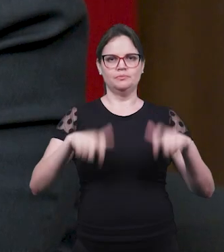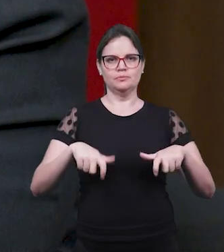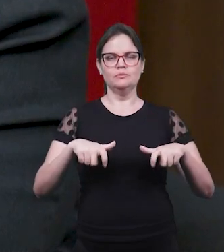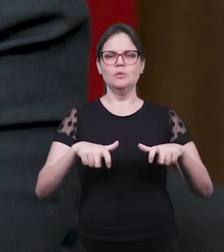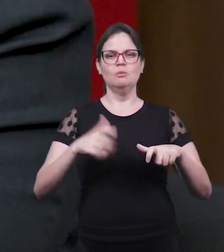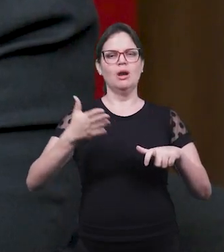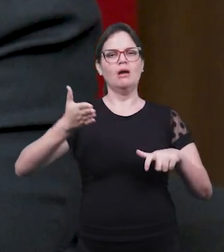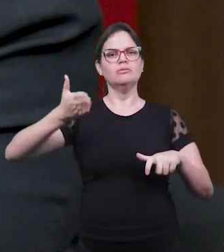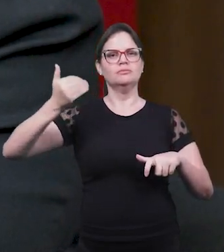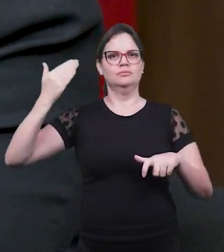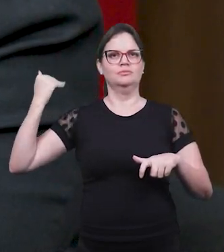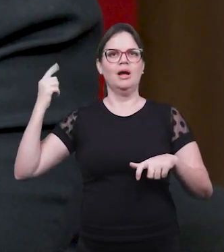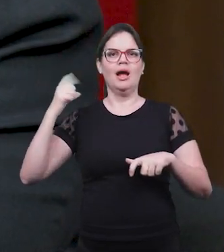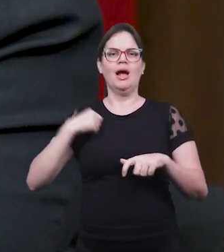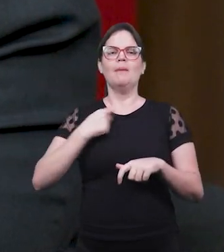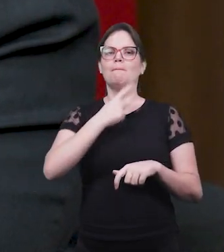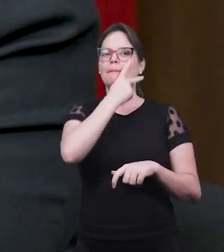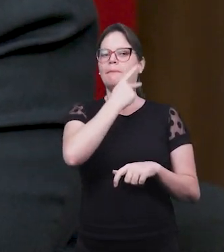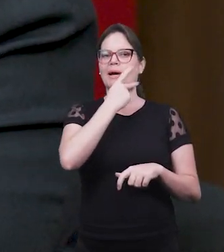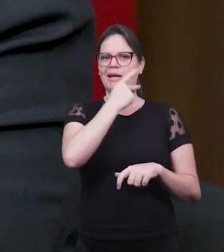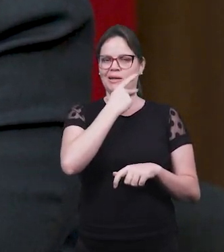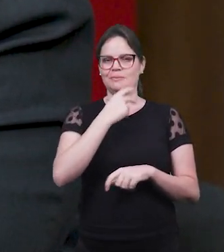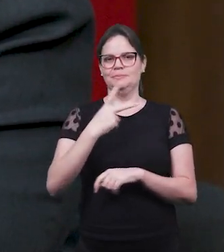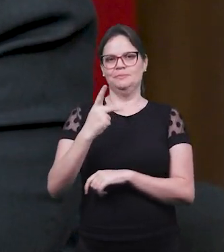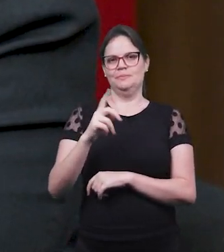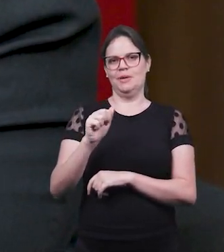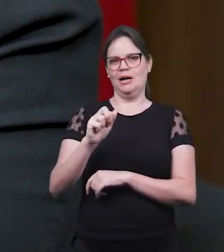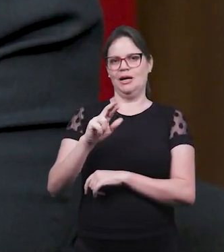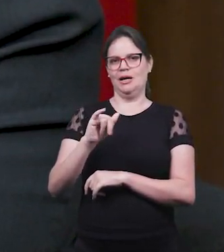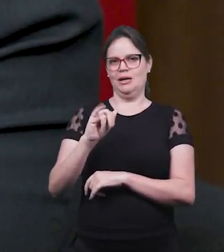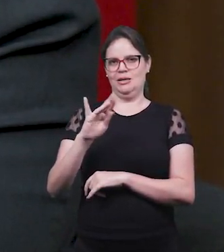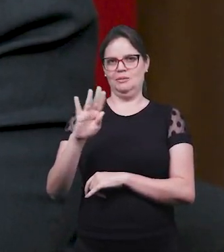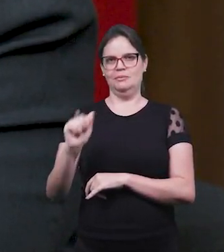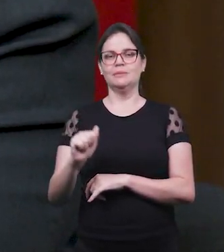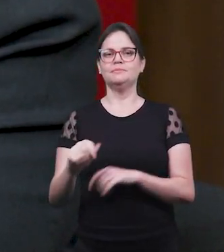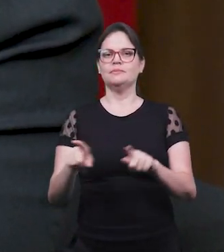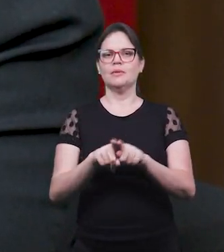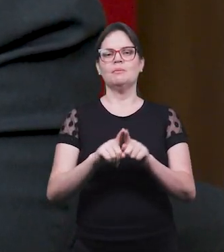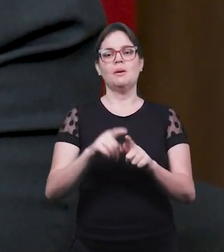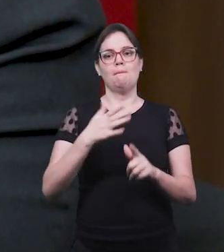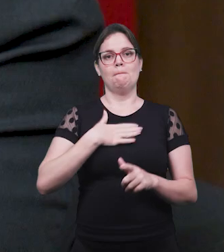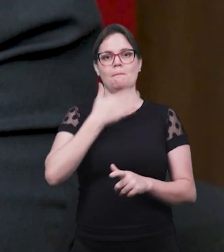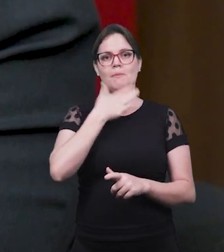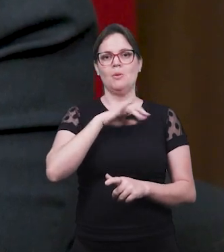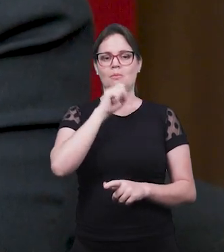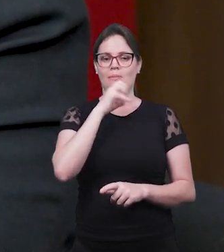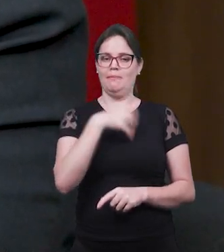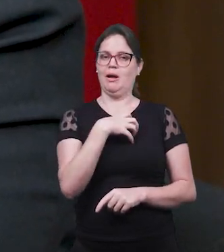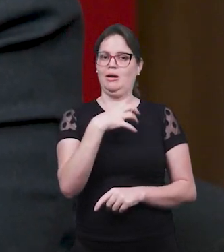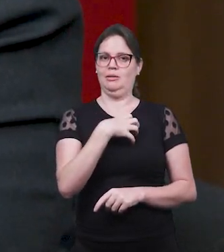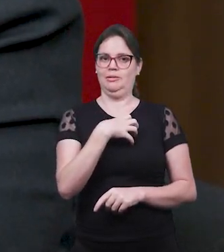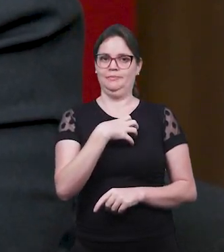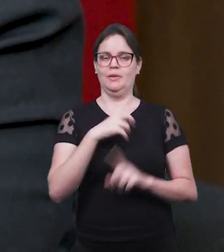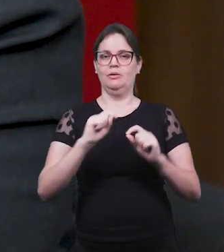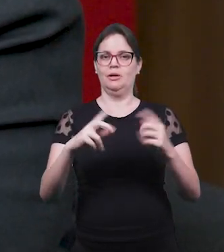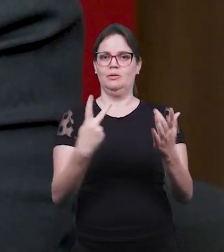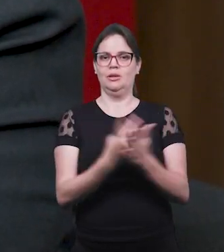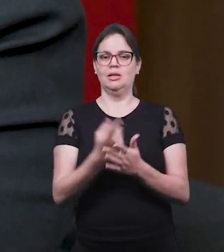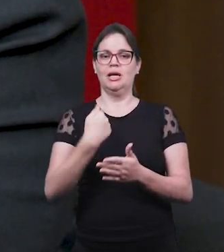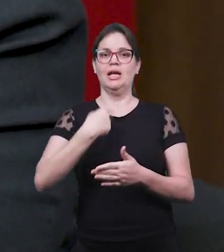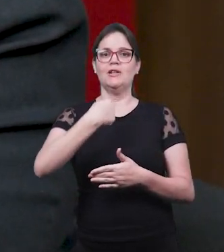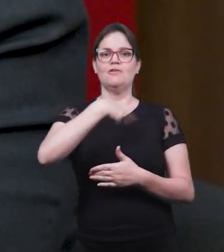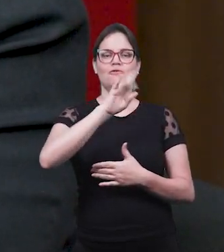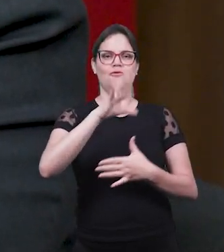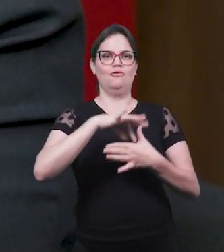interior da Paraíba. Essa é uma história muito engraçada, inclusive. Meu pai era baiano e foi morar em Recife por